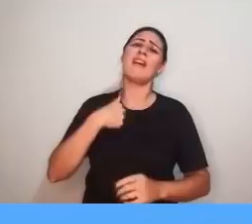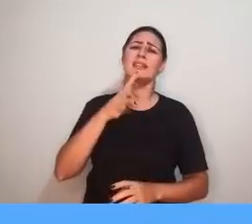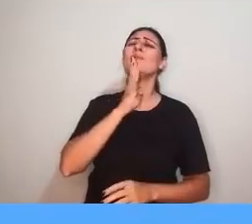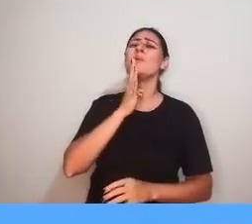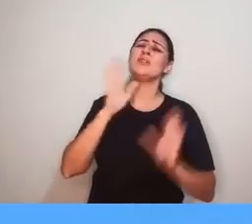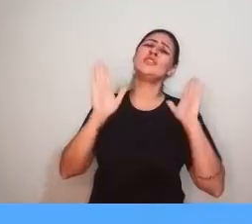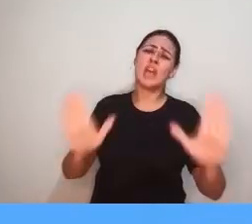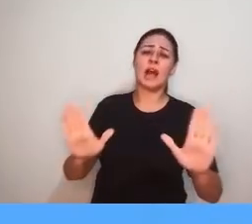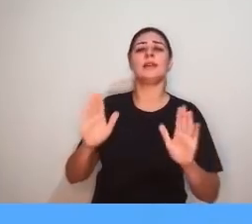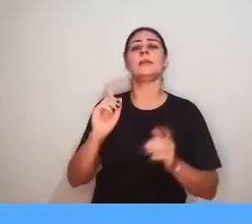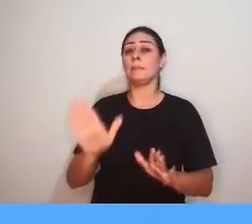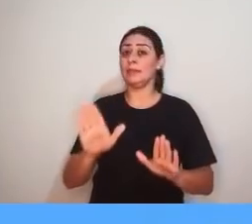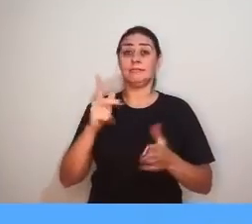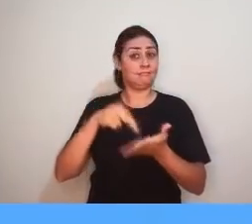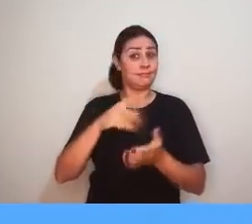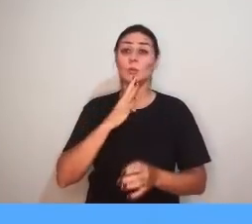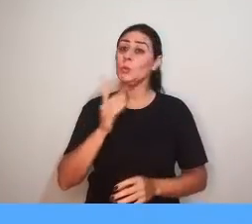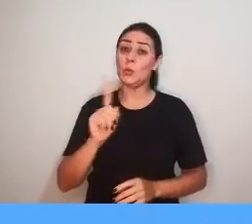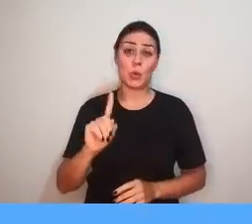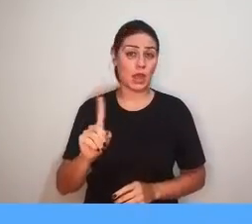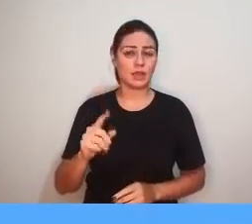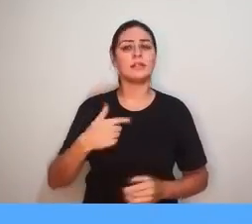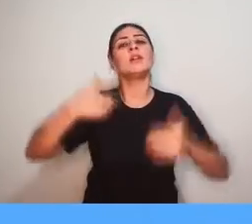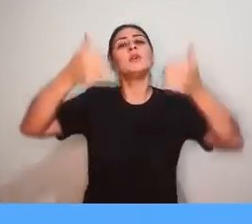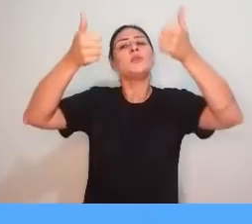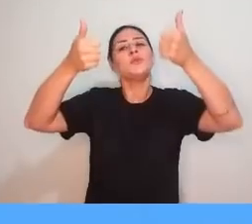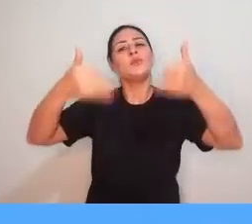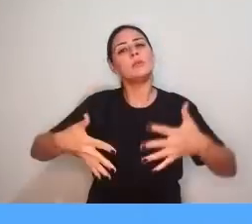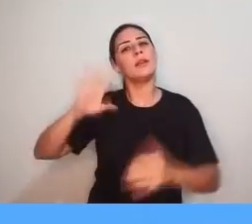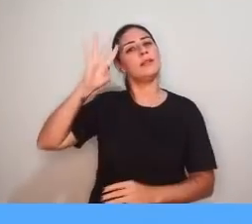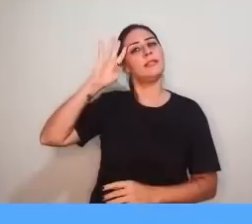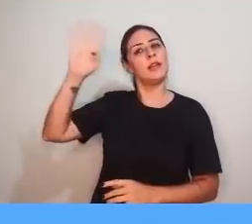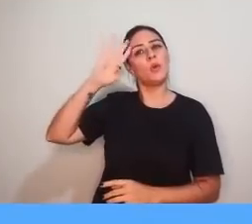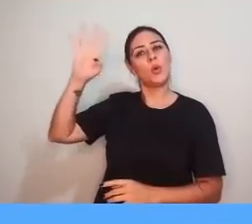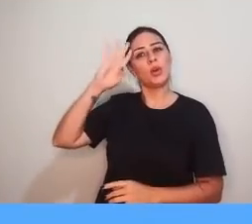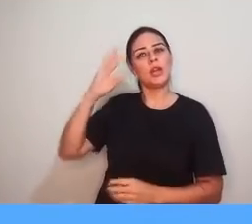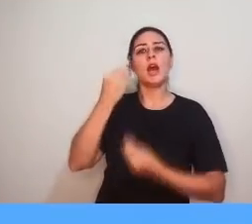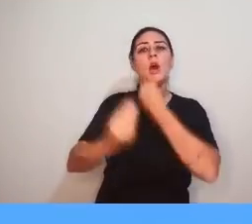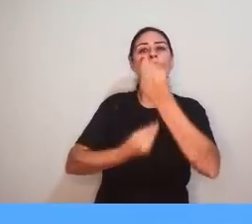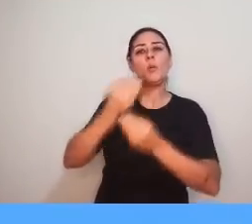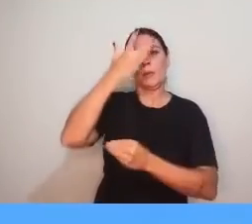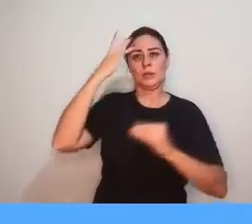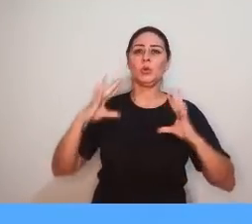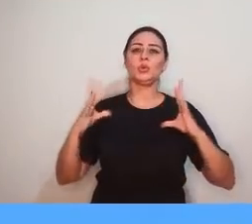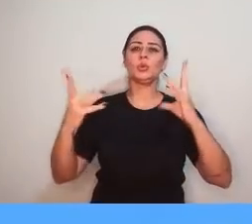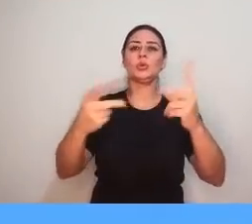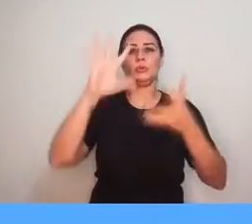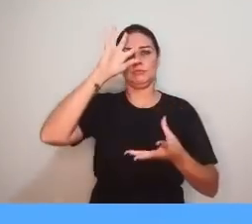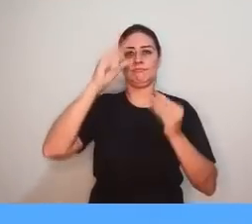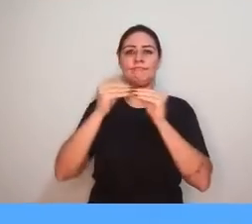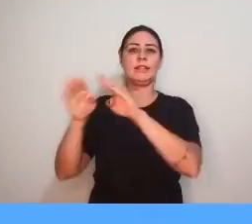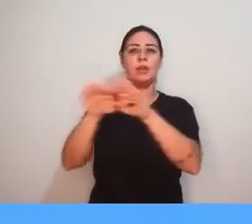e, na verdade, não conhece. Então vamos fazer a parte da fundamentação para que todos fiquemos, como é dito, né, no mesmo nível